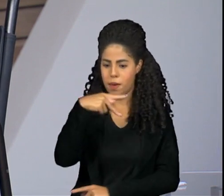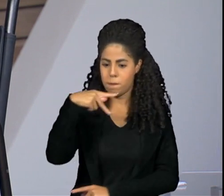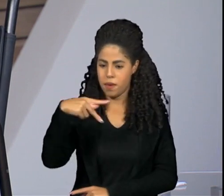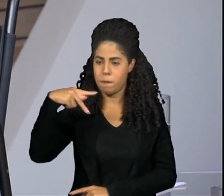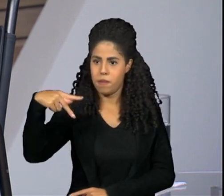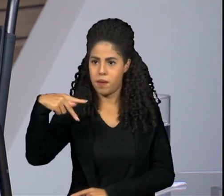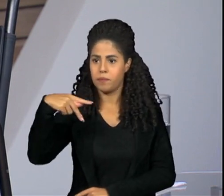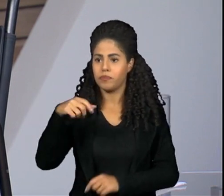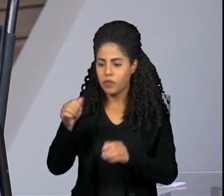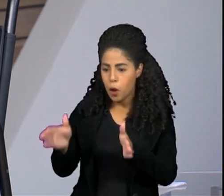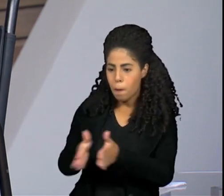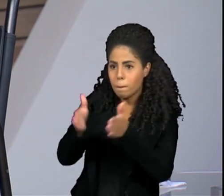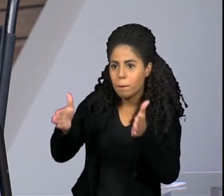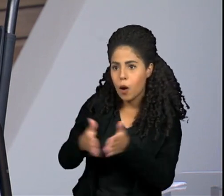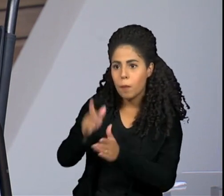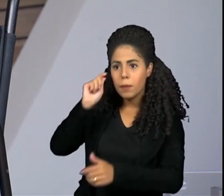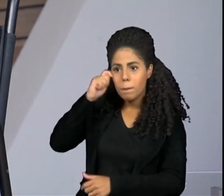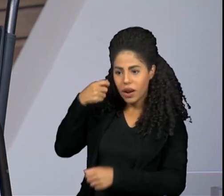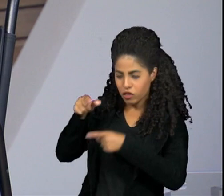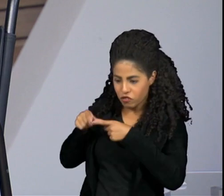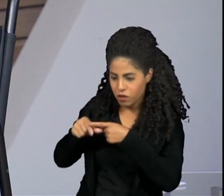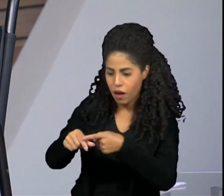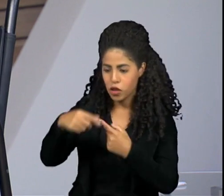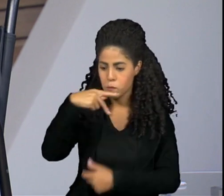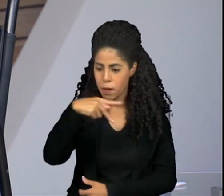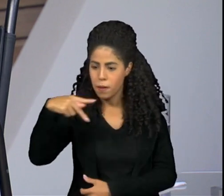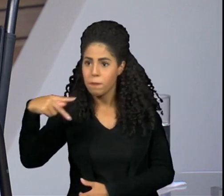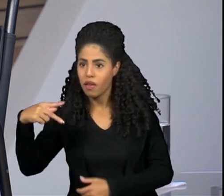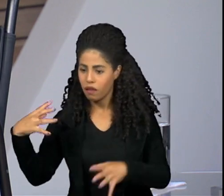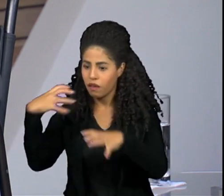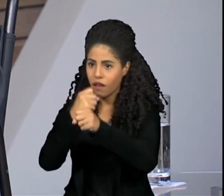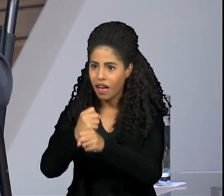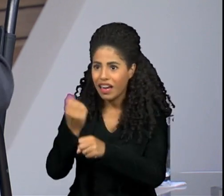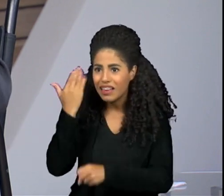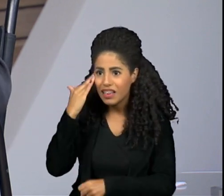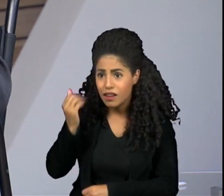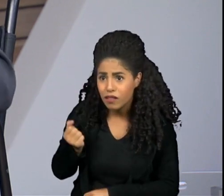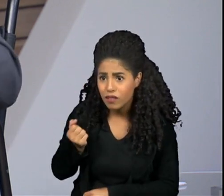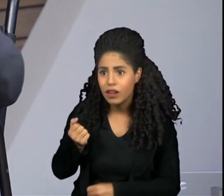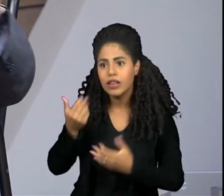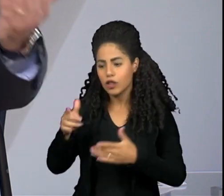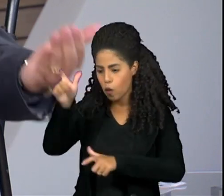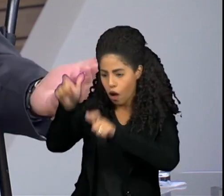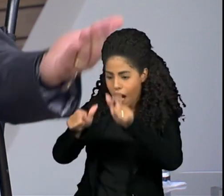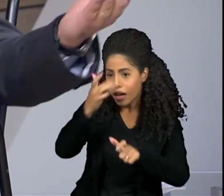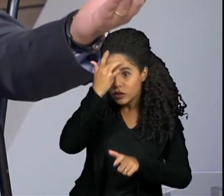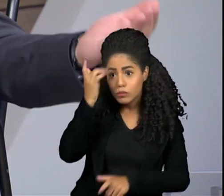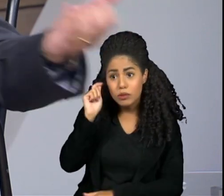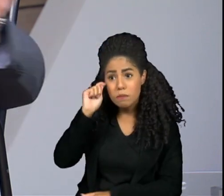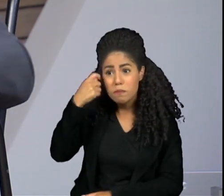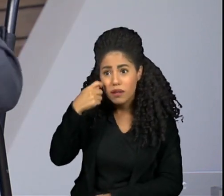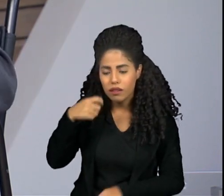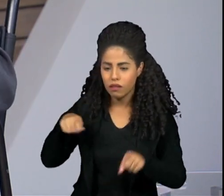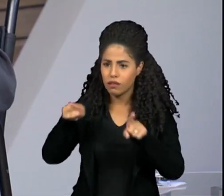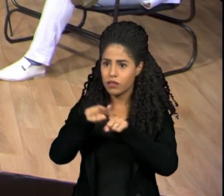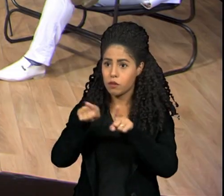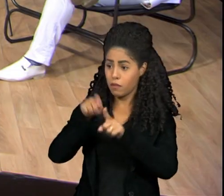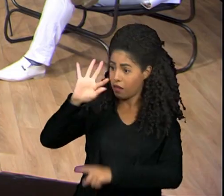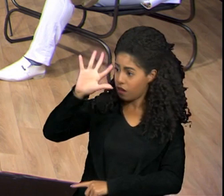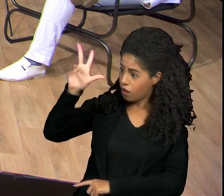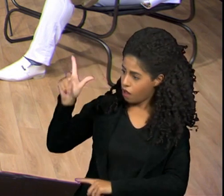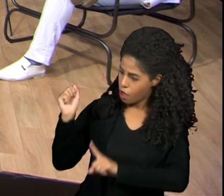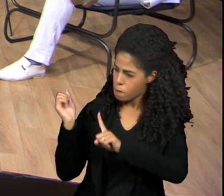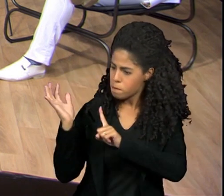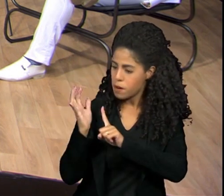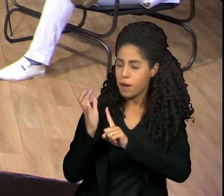fala pobre, preto, periférico e pentecostal. Lembrar também que as pessoas pretas, além das religiões de matriz africana, como